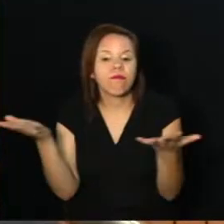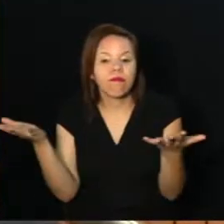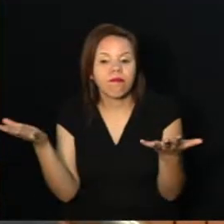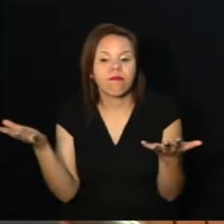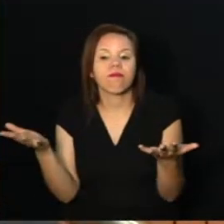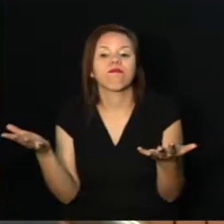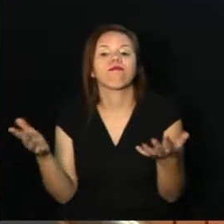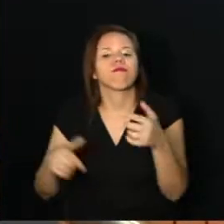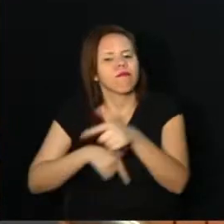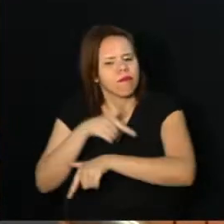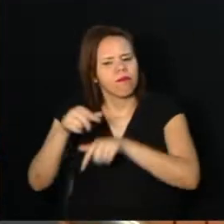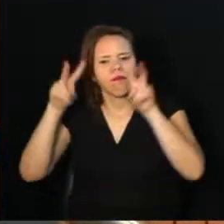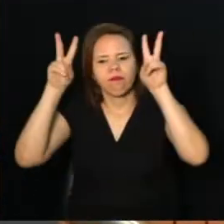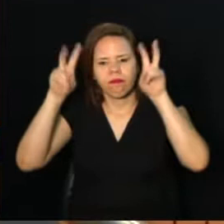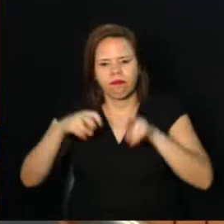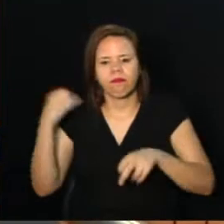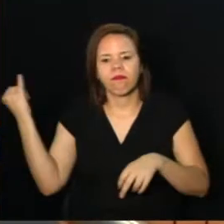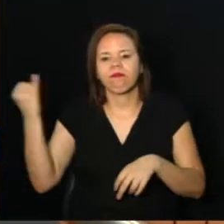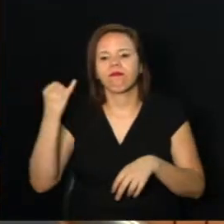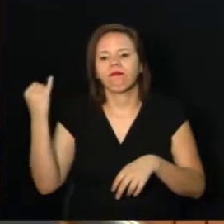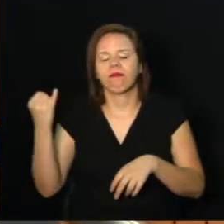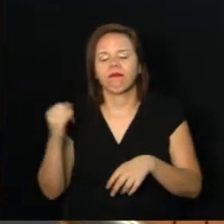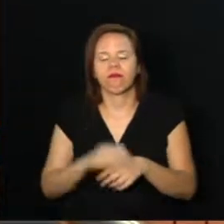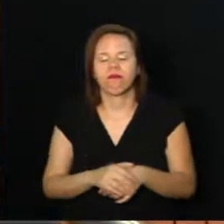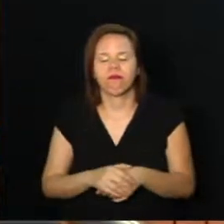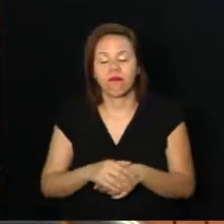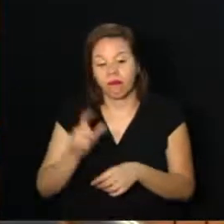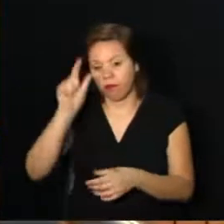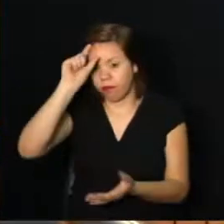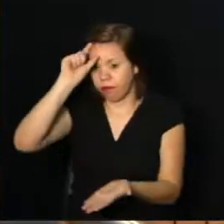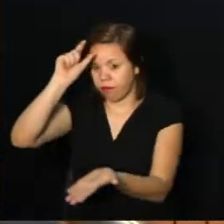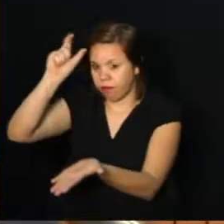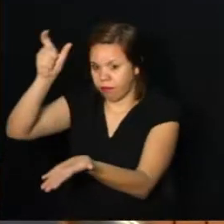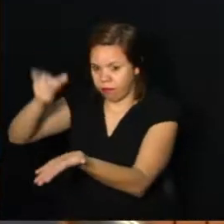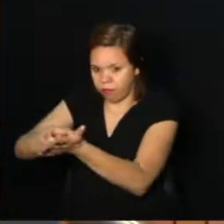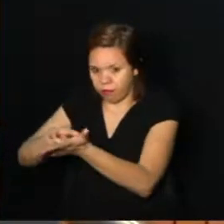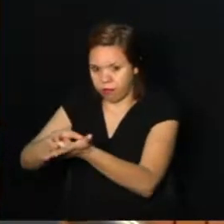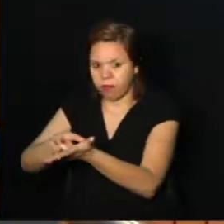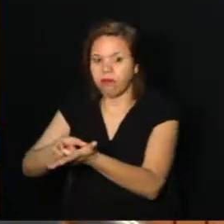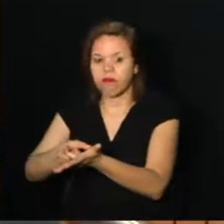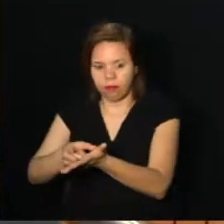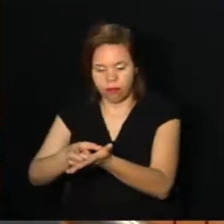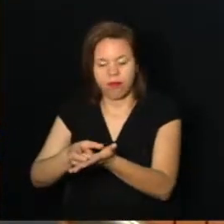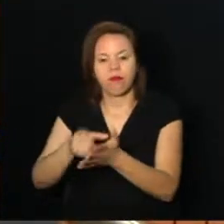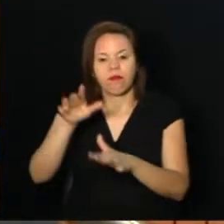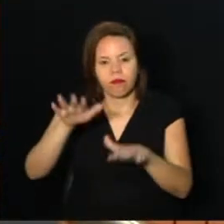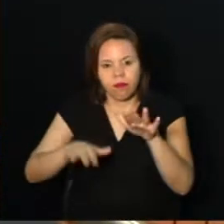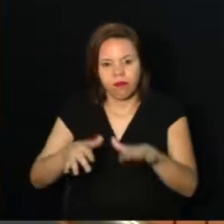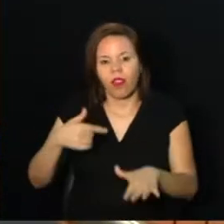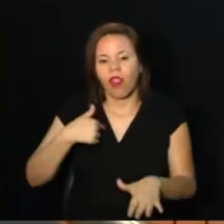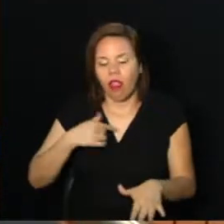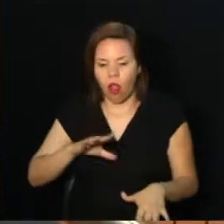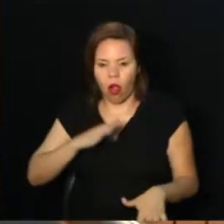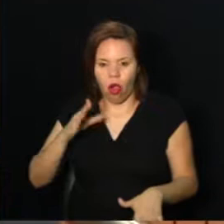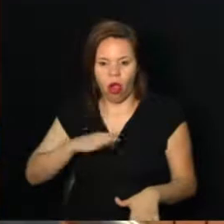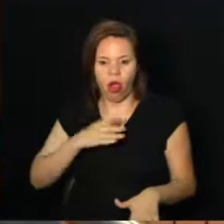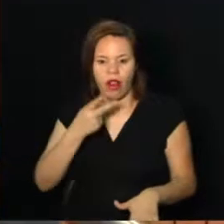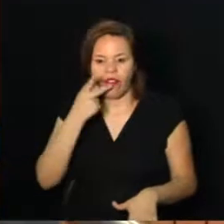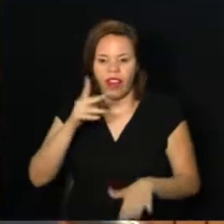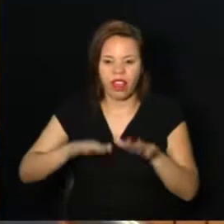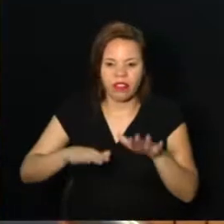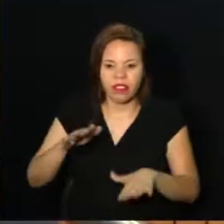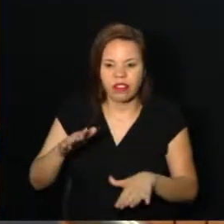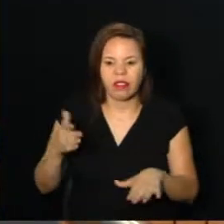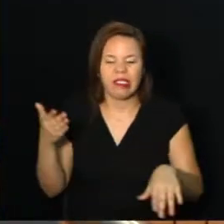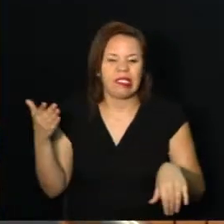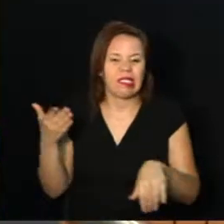trabalhar esse tema tão importante, que é a dislexia, que muitas vezes, e aqui eu vou me atrever um pouco a entrar